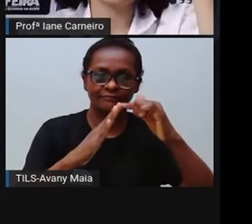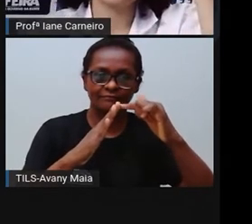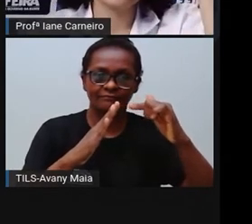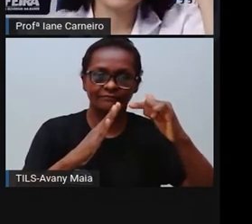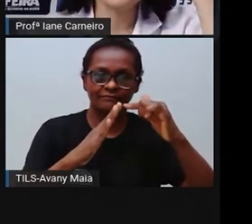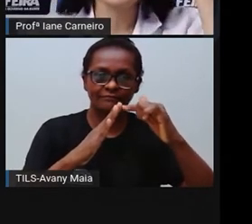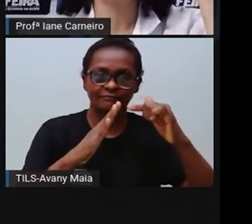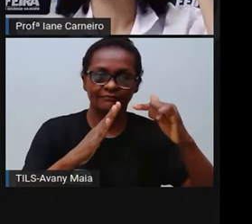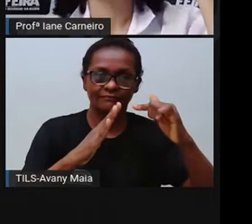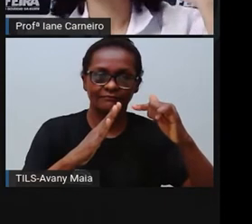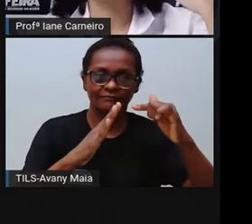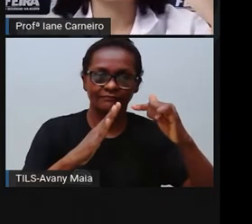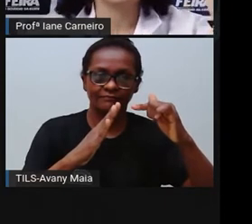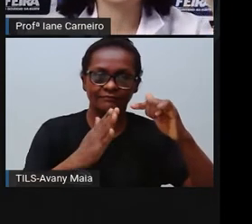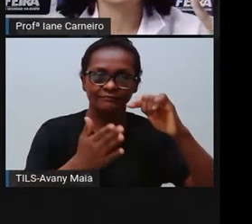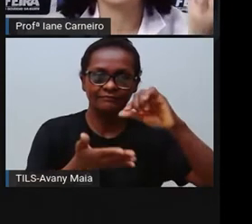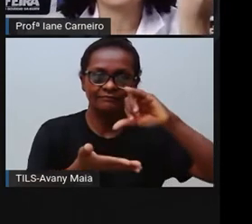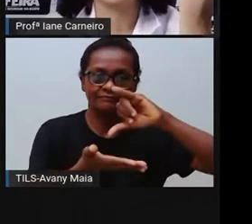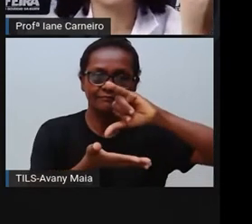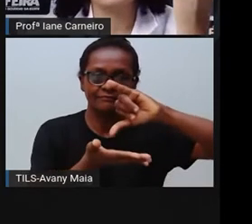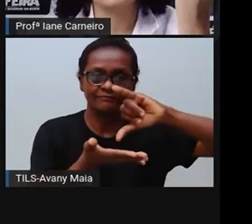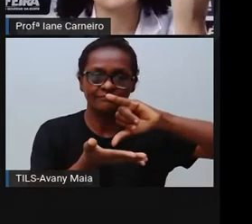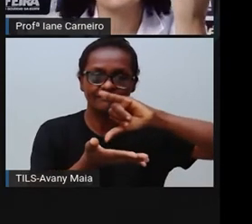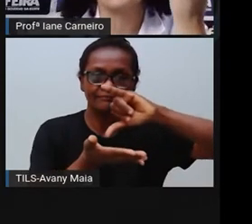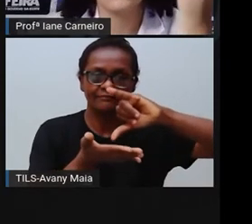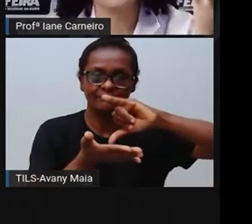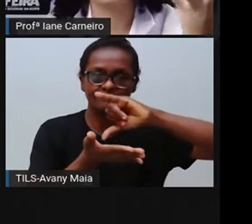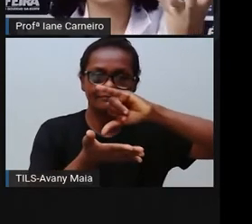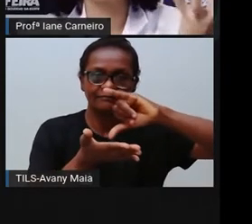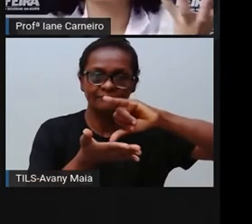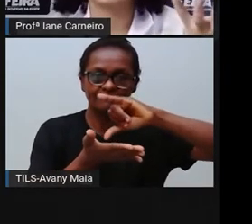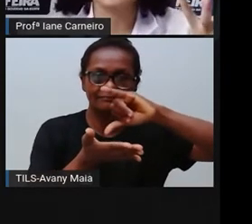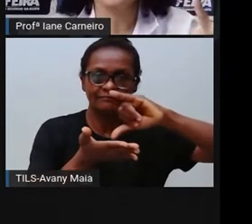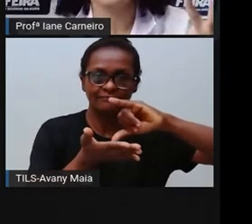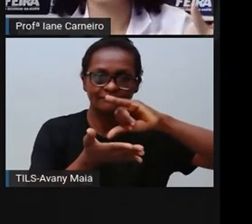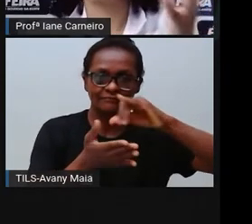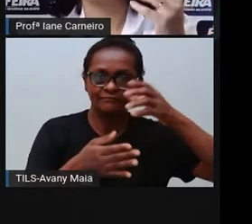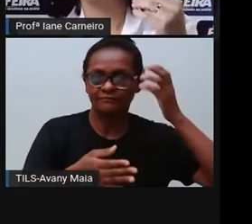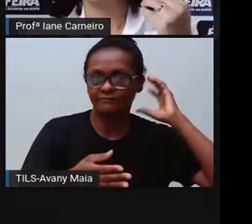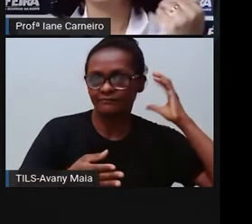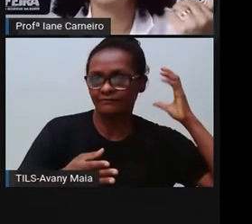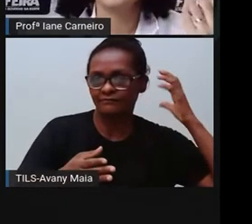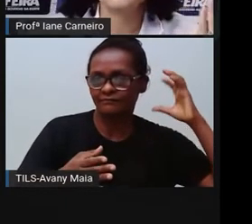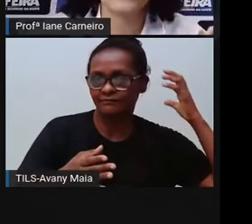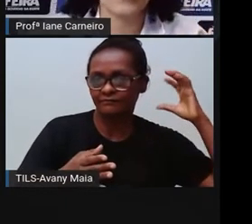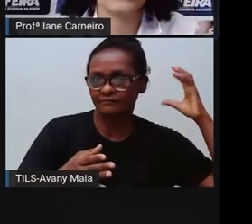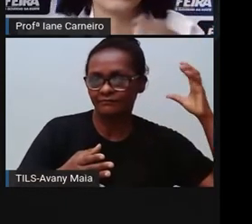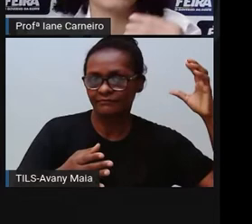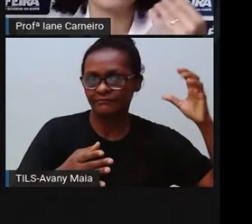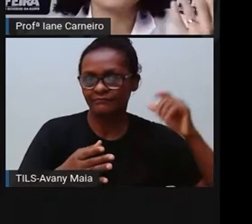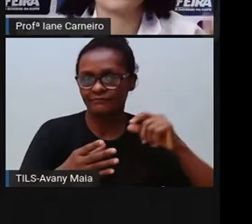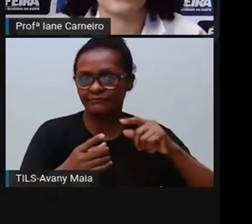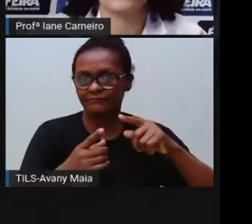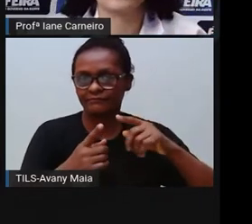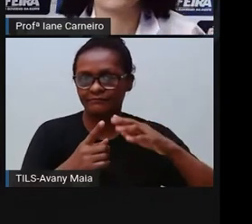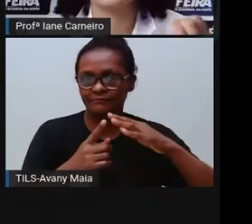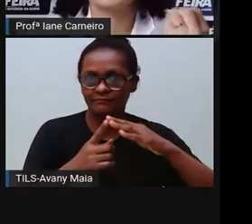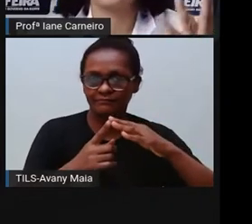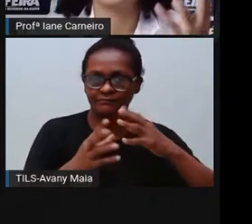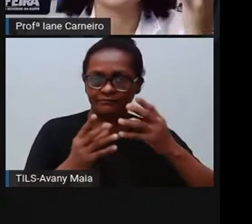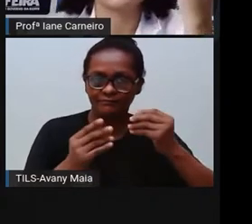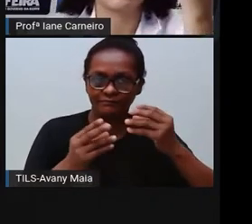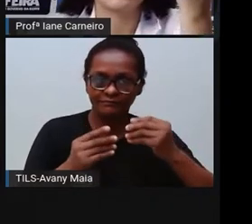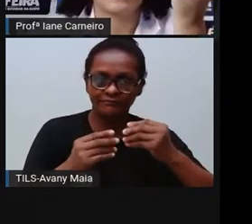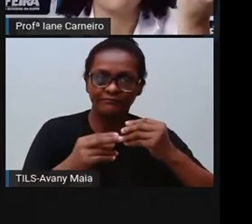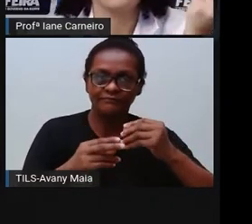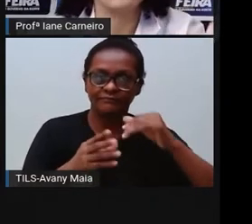da nossa pirâmide estão as comidas com gordura, né? Então tem os óleos, os azeites, alguns